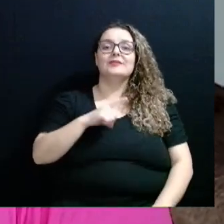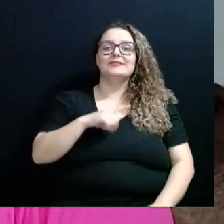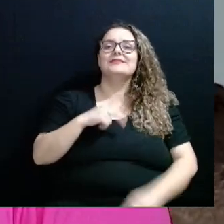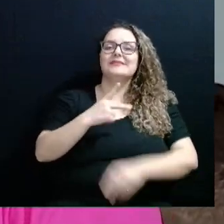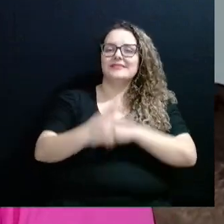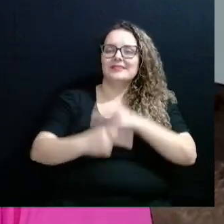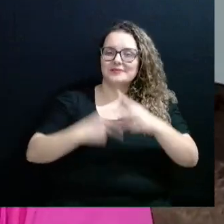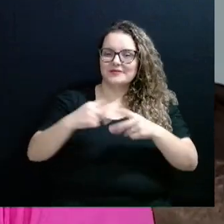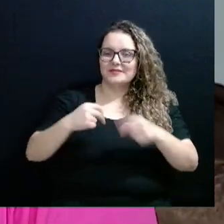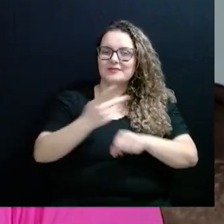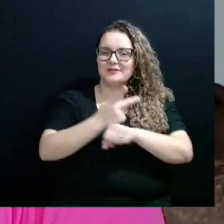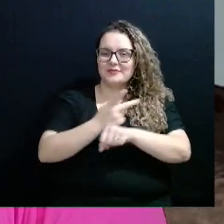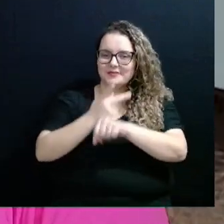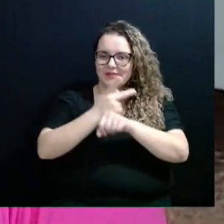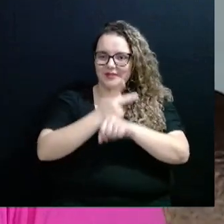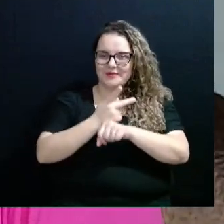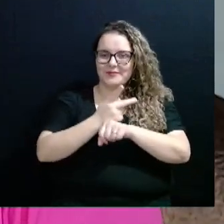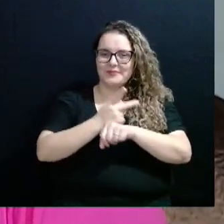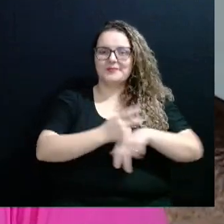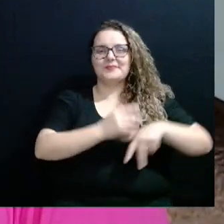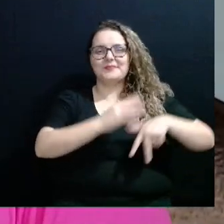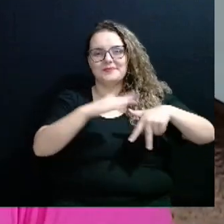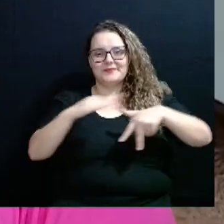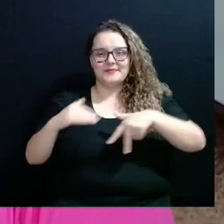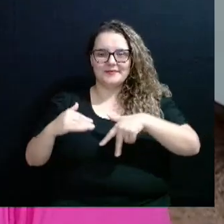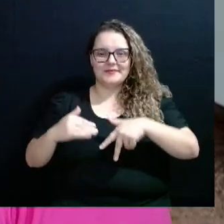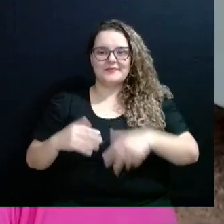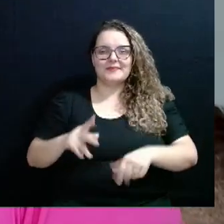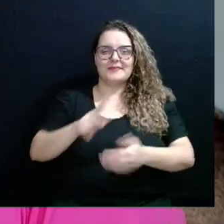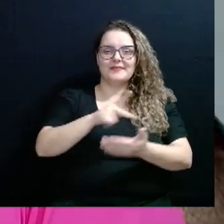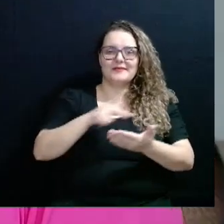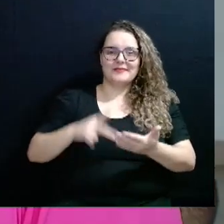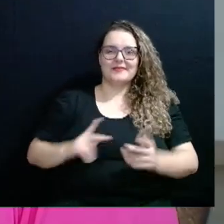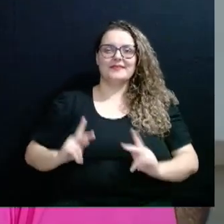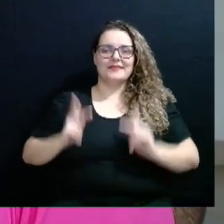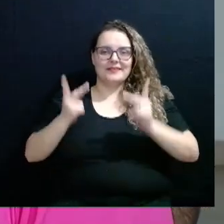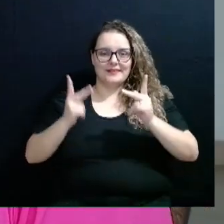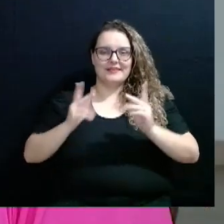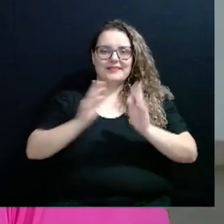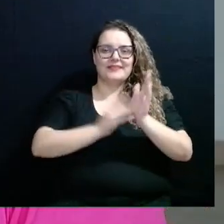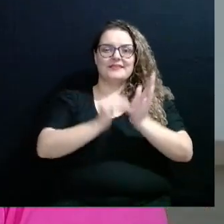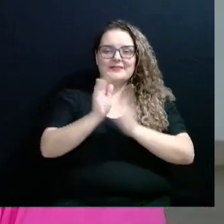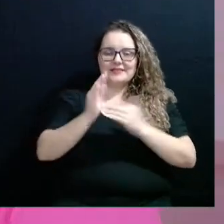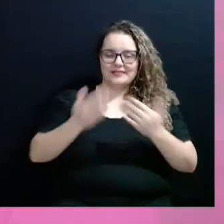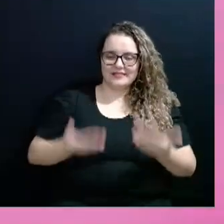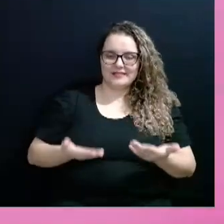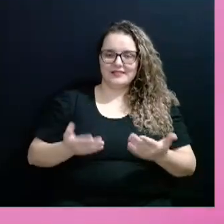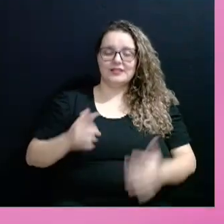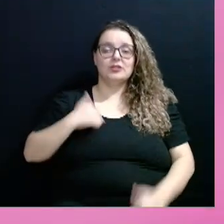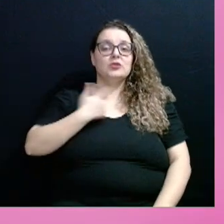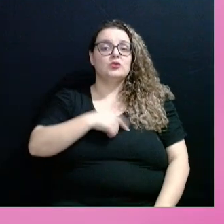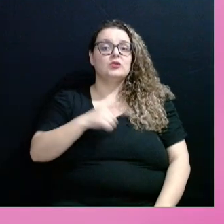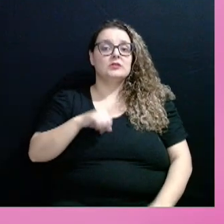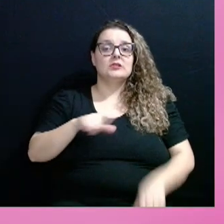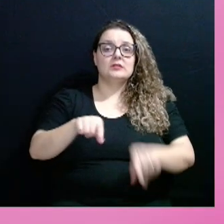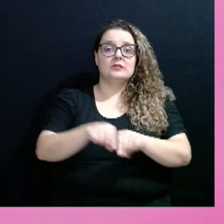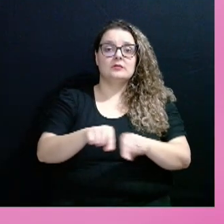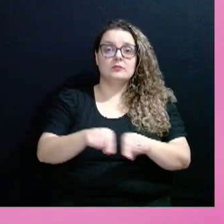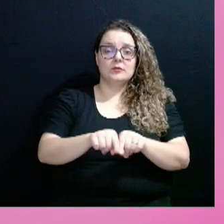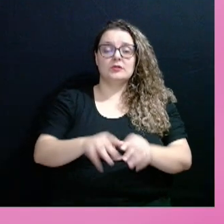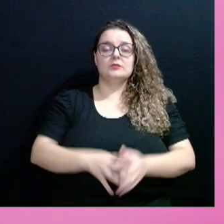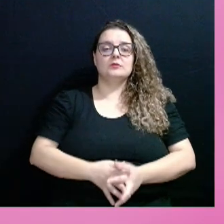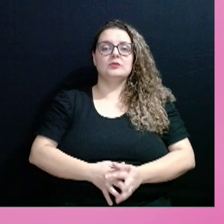que se destacarem, para as poesias que ganharem esse concurso. Nós vamos ter também, a próxima semana,